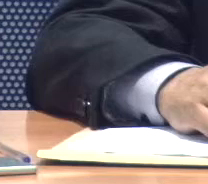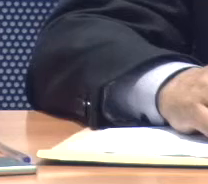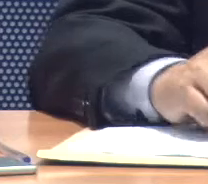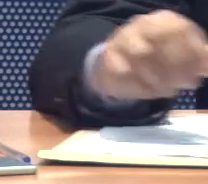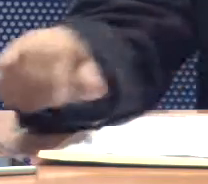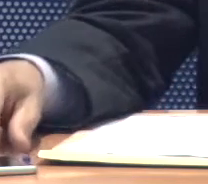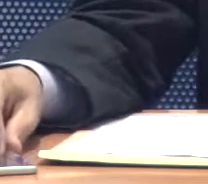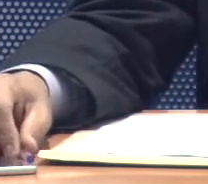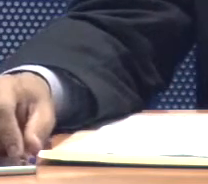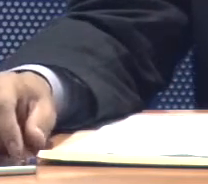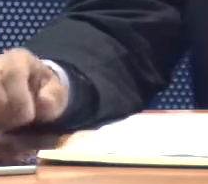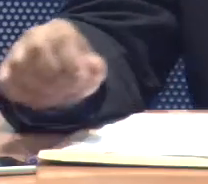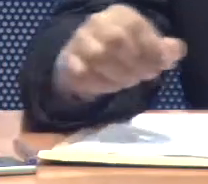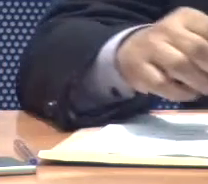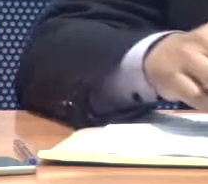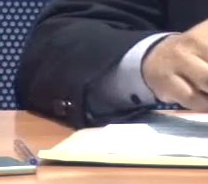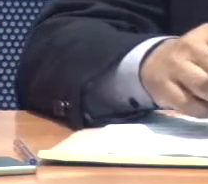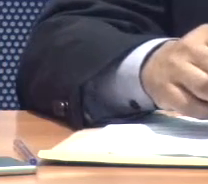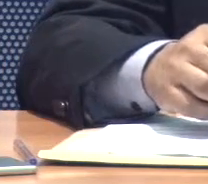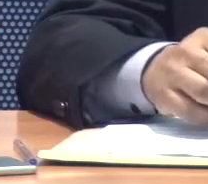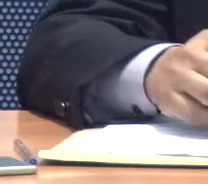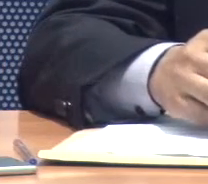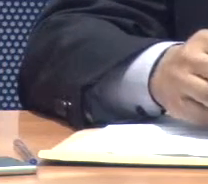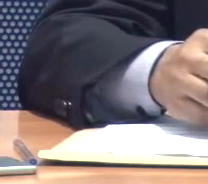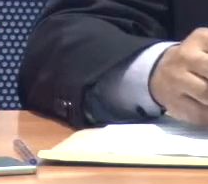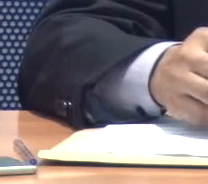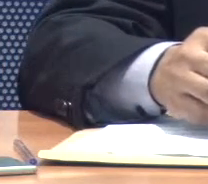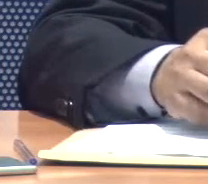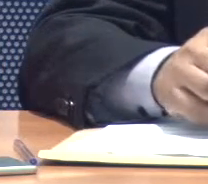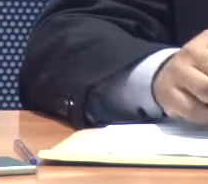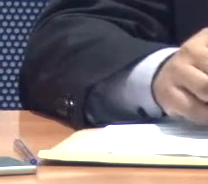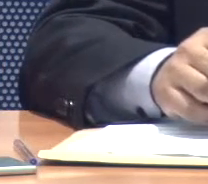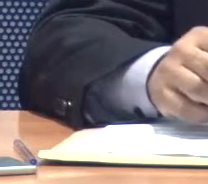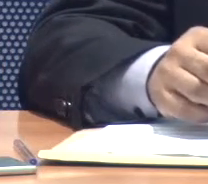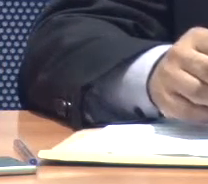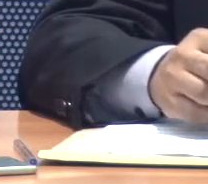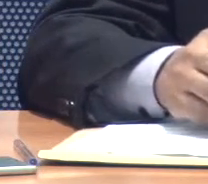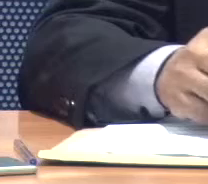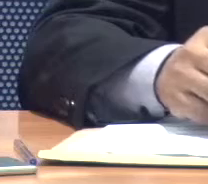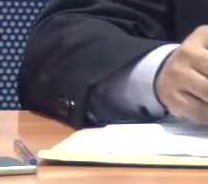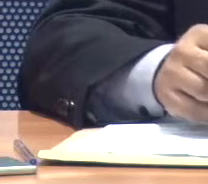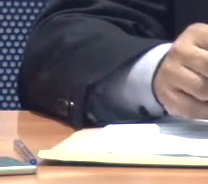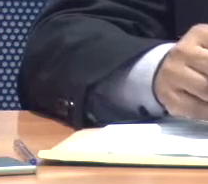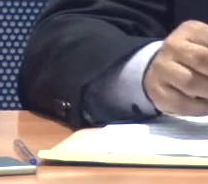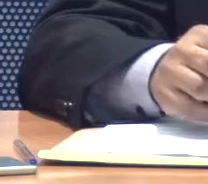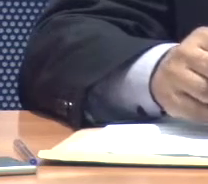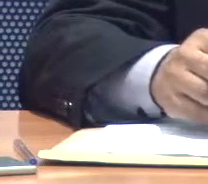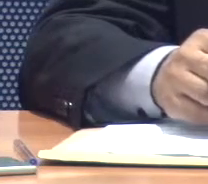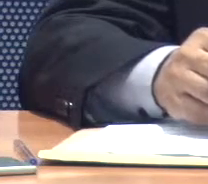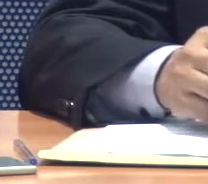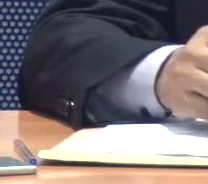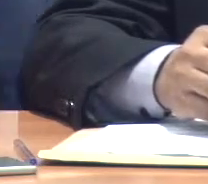dos municipais, prefeitura, SAI. E compreende a análise do projeto de lei número